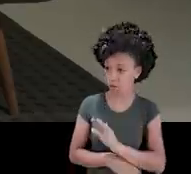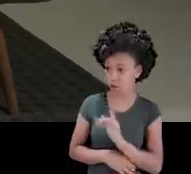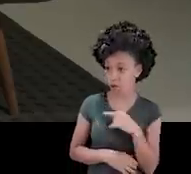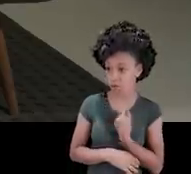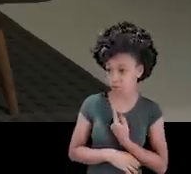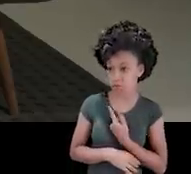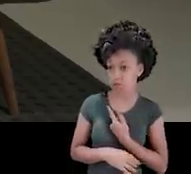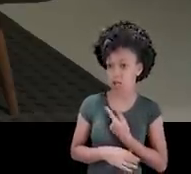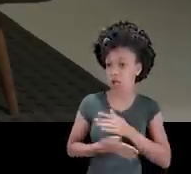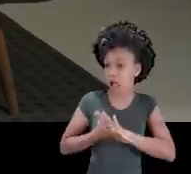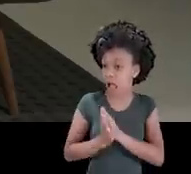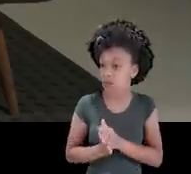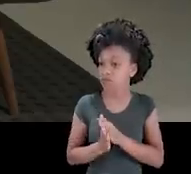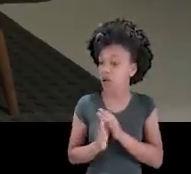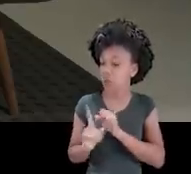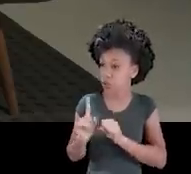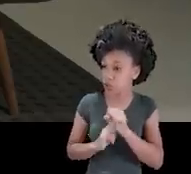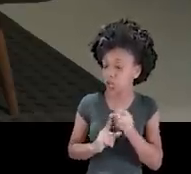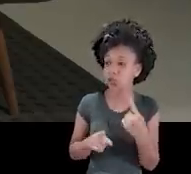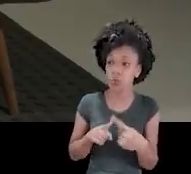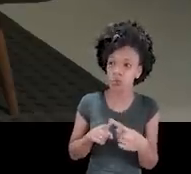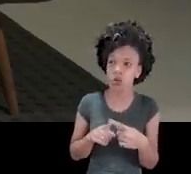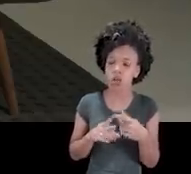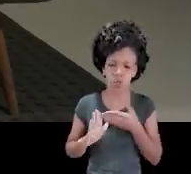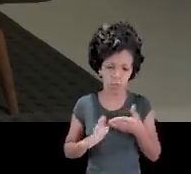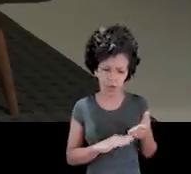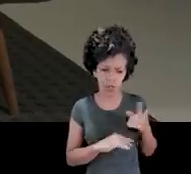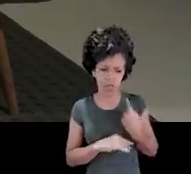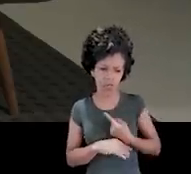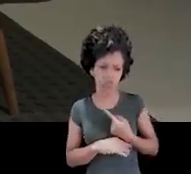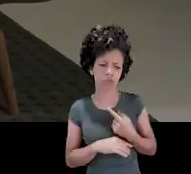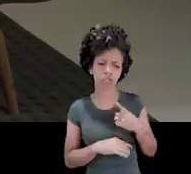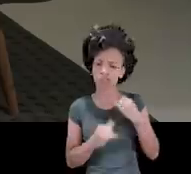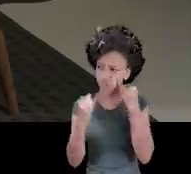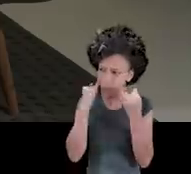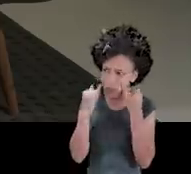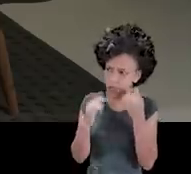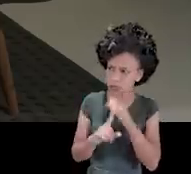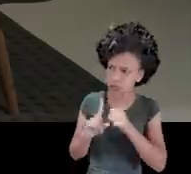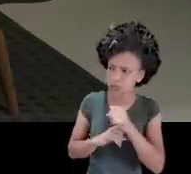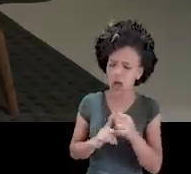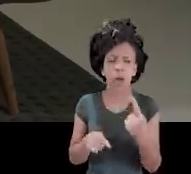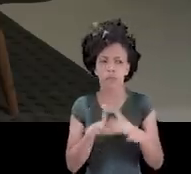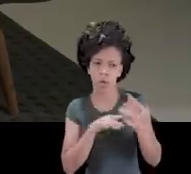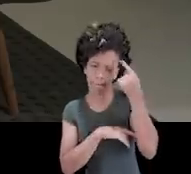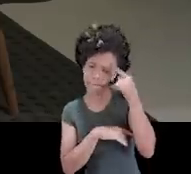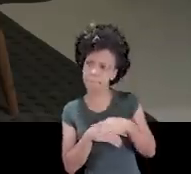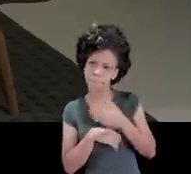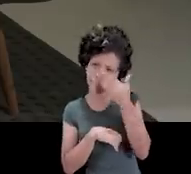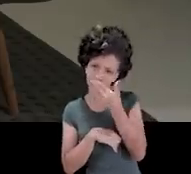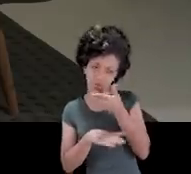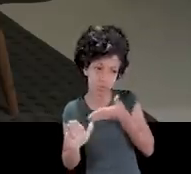é muito relegada na sociedade, porque de certa forma a gente, durante um período, a gente era o que mais tinha informação da sociedade. Porque para pra pensar, a prostituta,